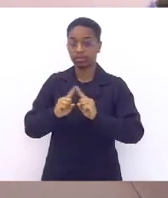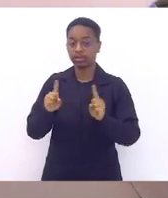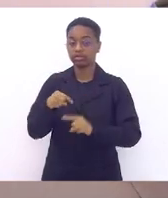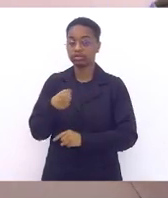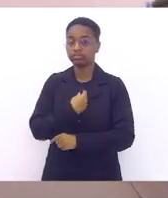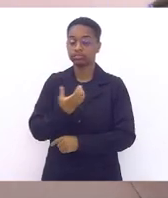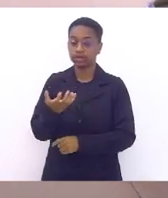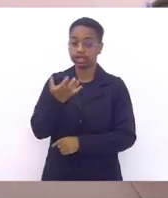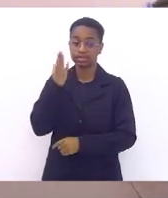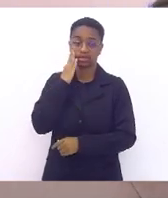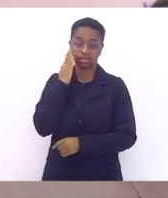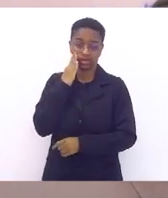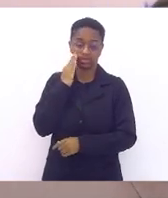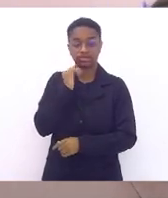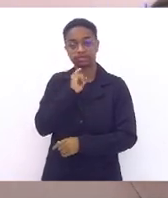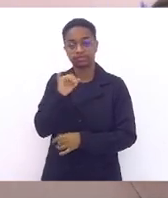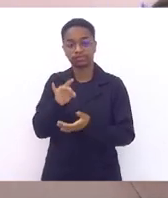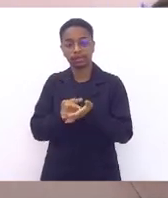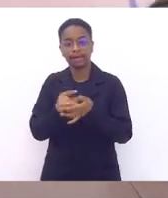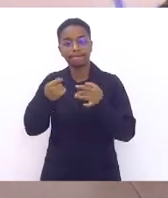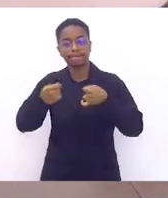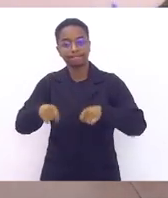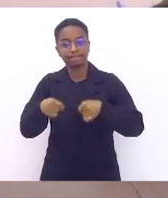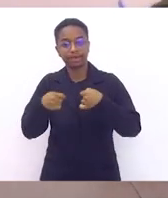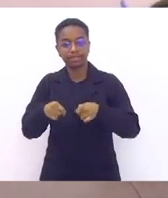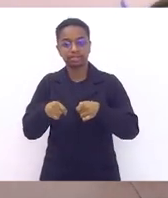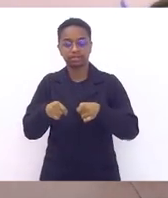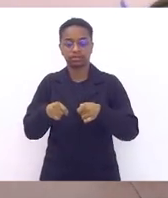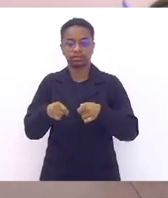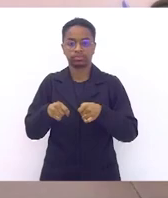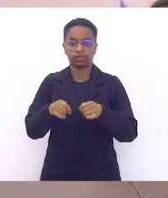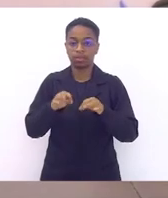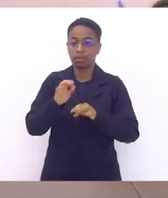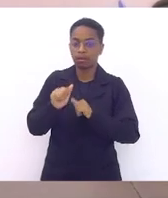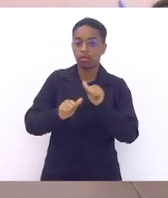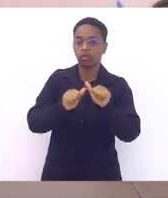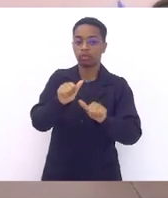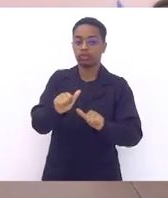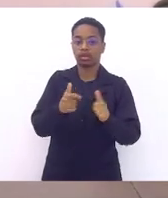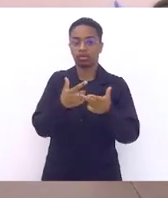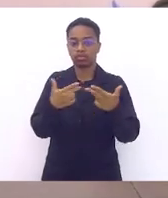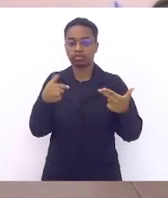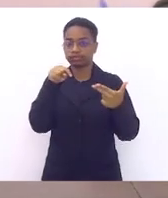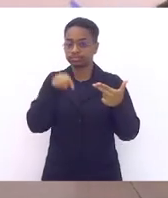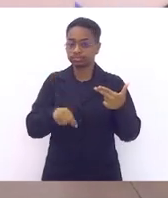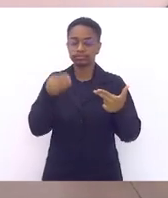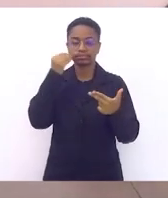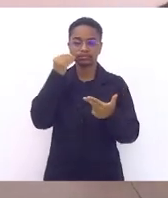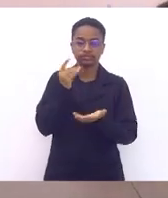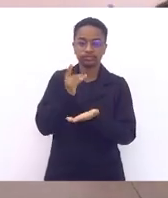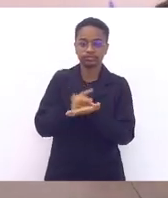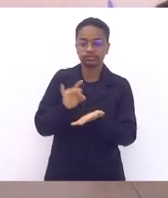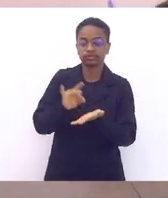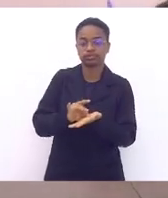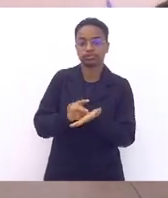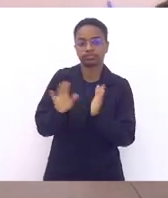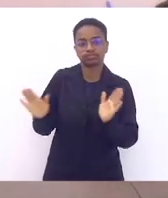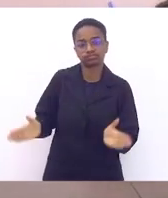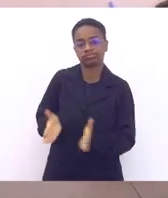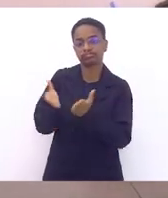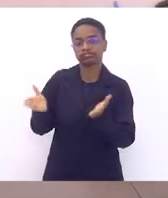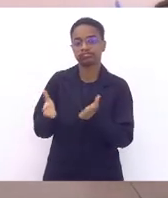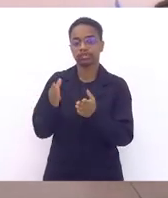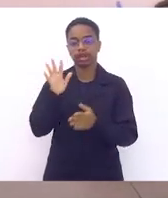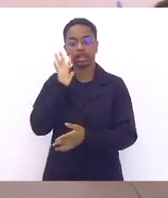se precisamos fazer algum tipo de movimentação nessa casa para dar efetividade a